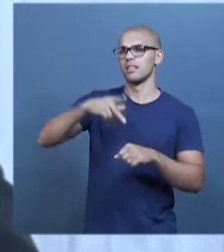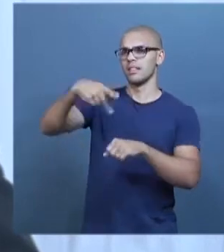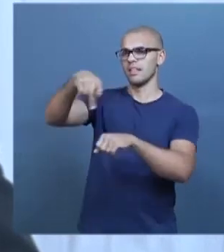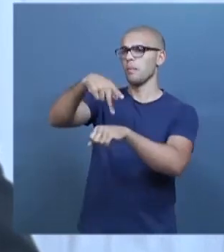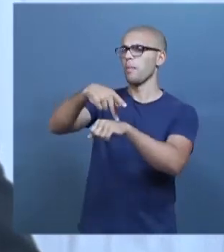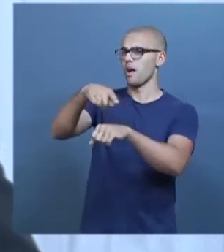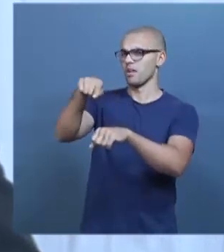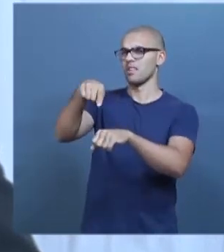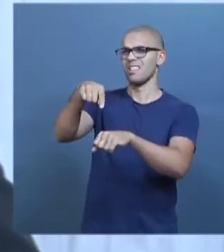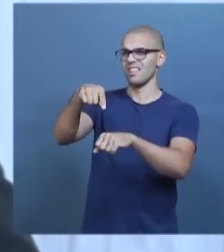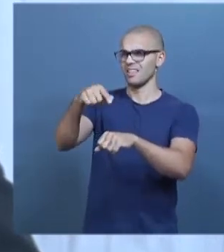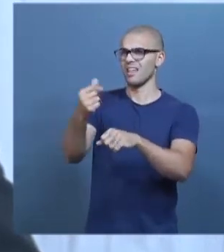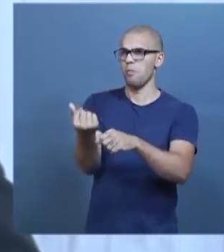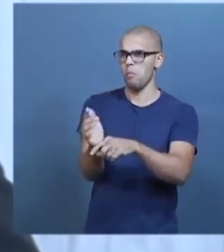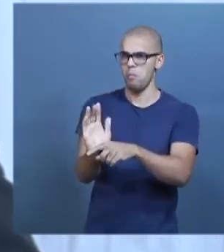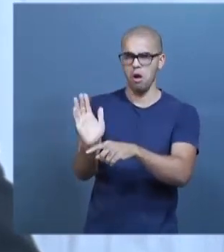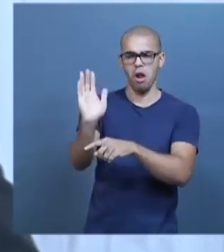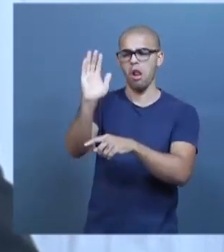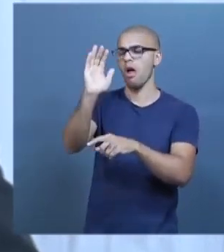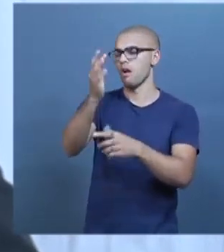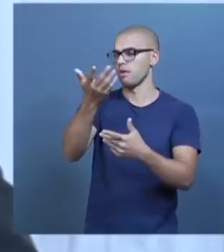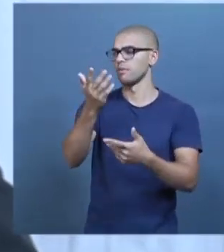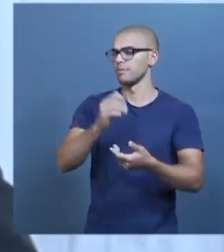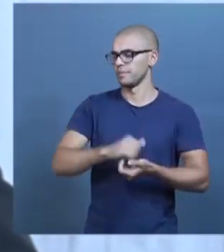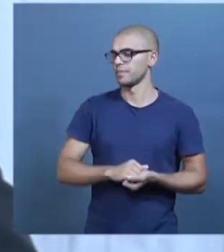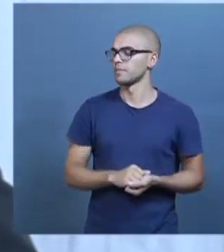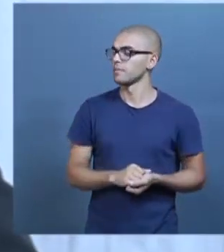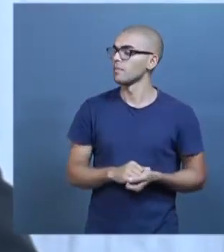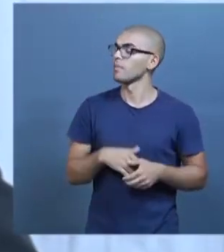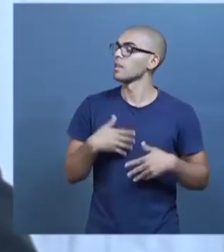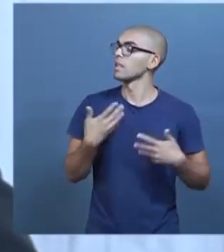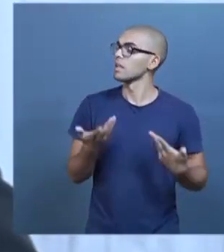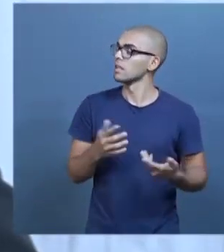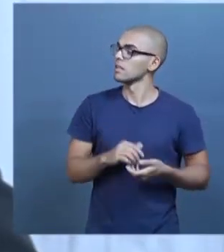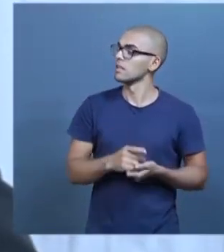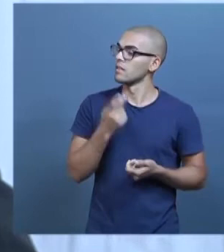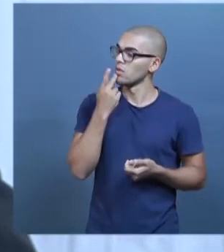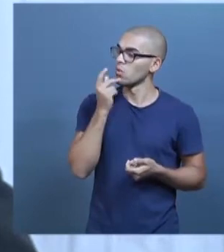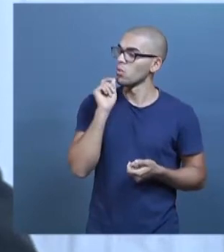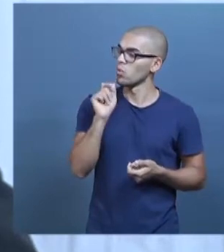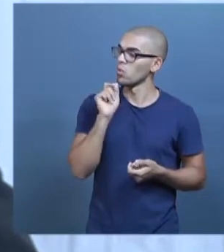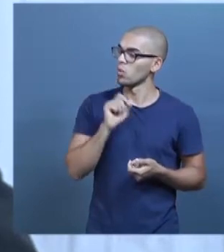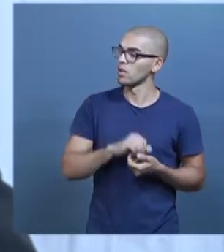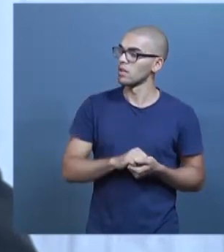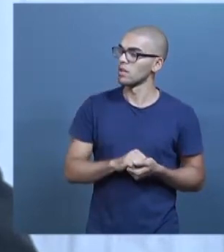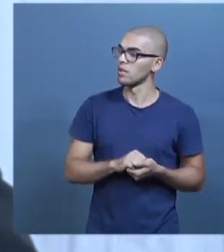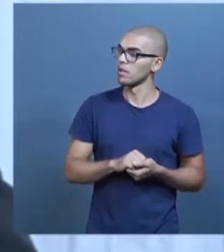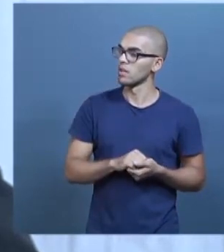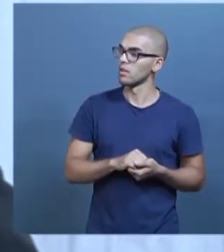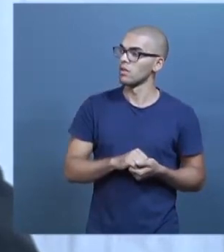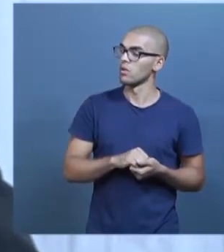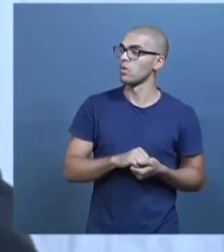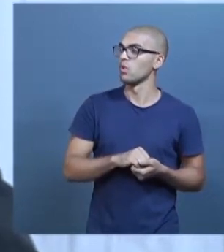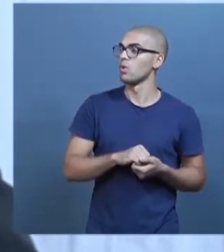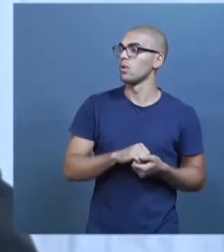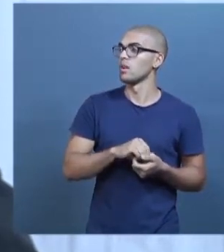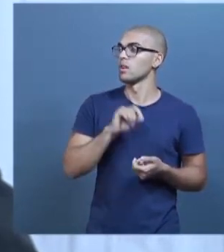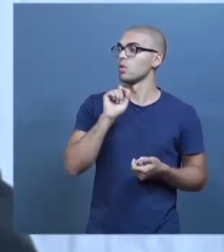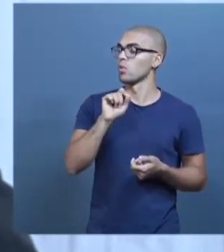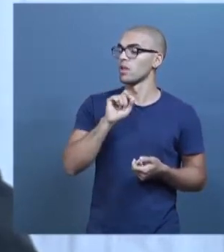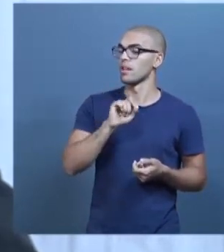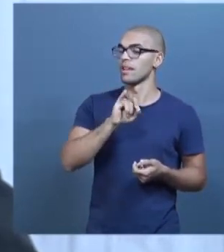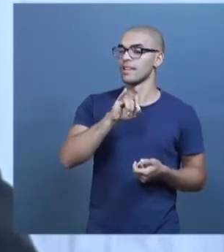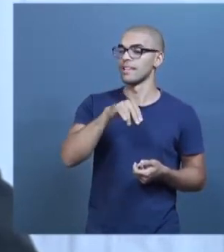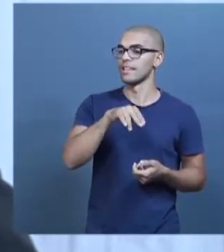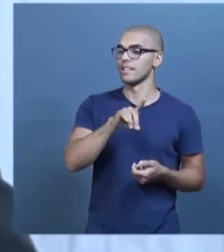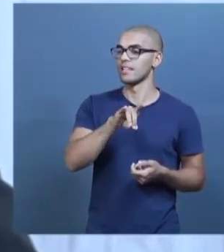opção. Ele, a gente falou que o imposto indireto, ele é menos desgastante, né, que é o que incide sobre